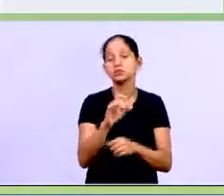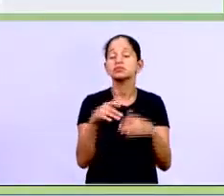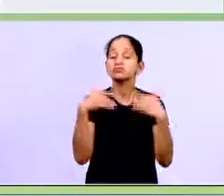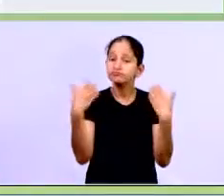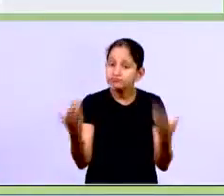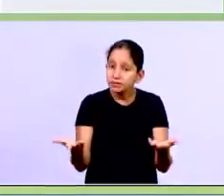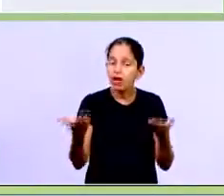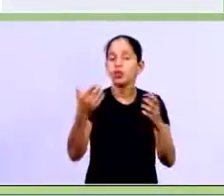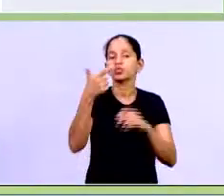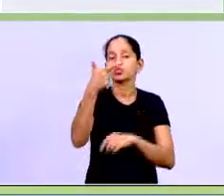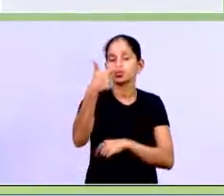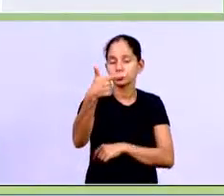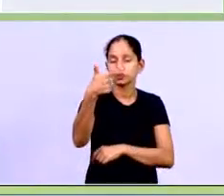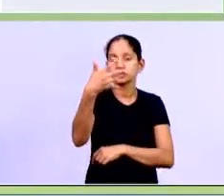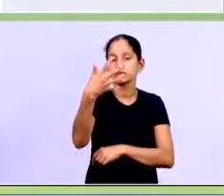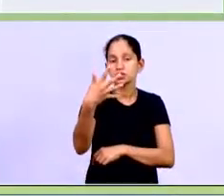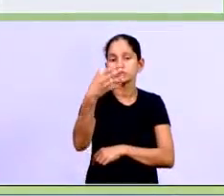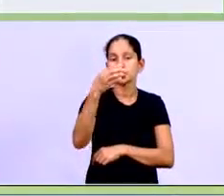240.